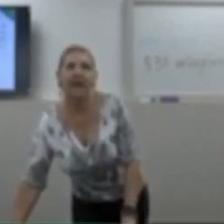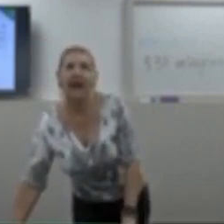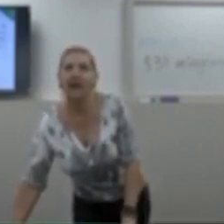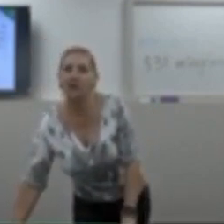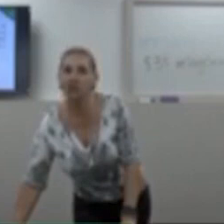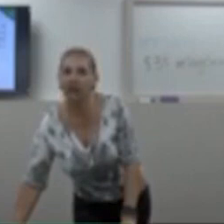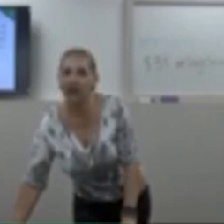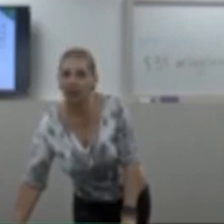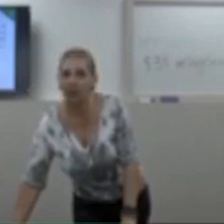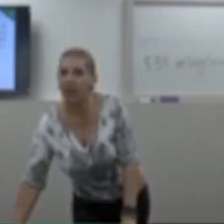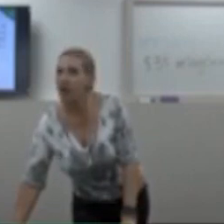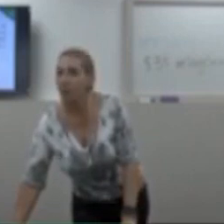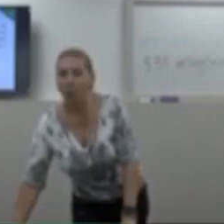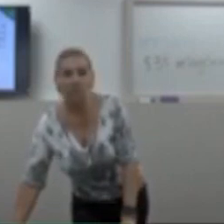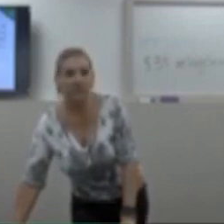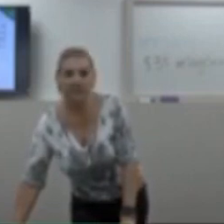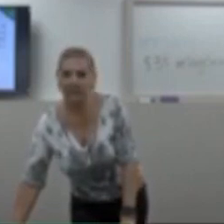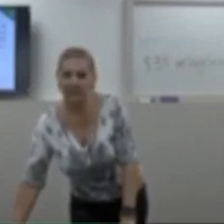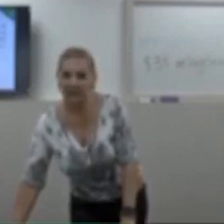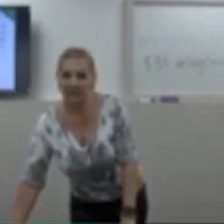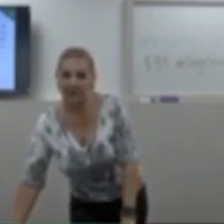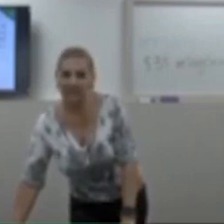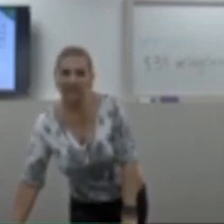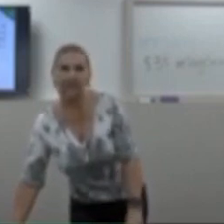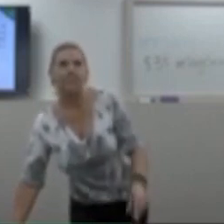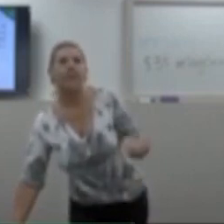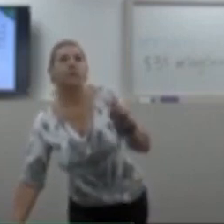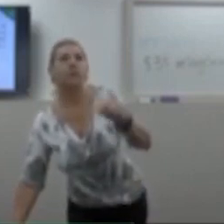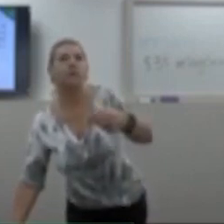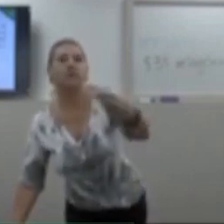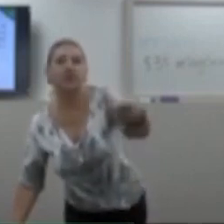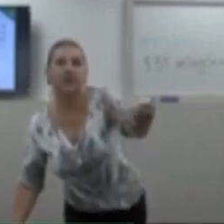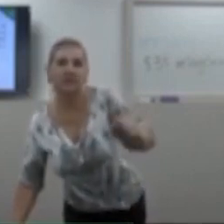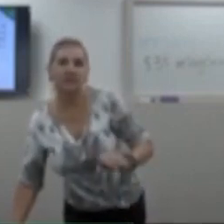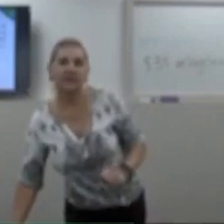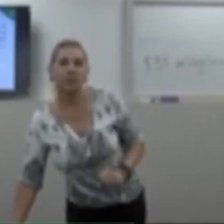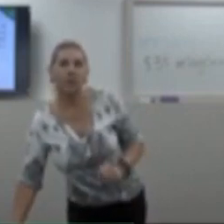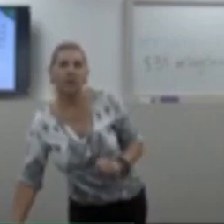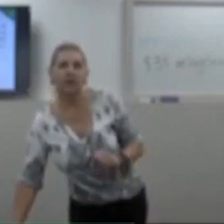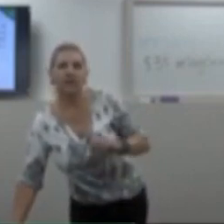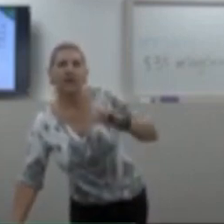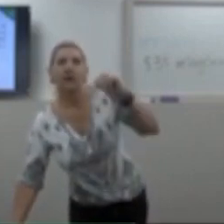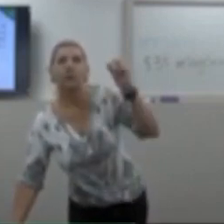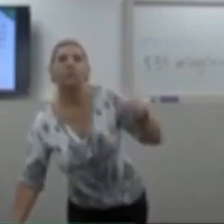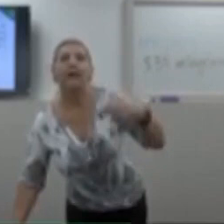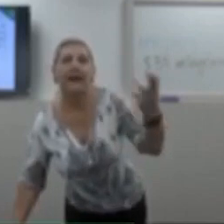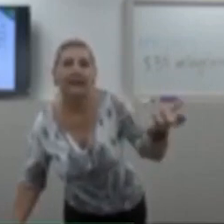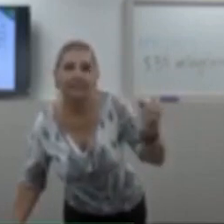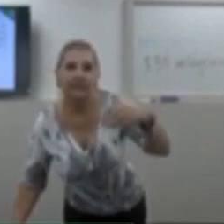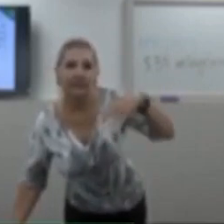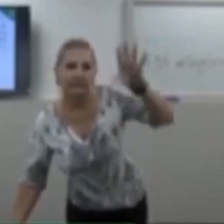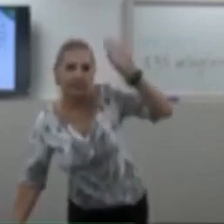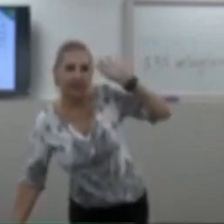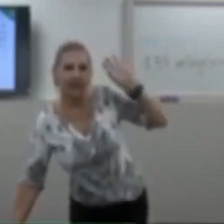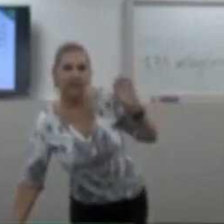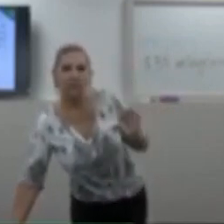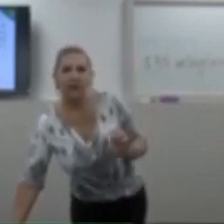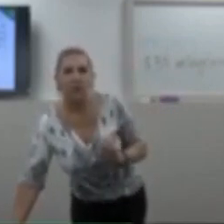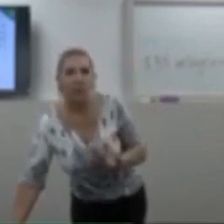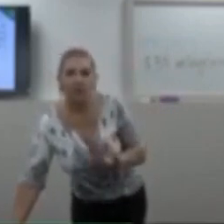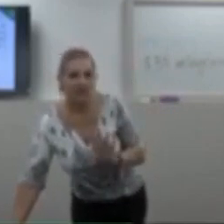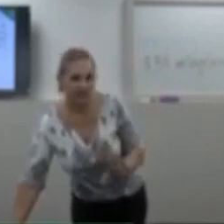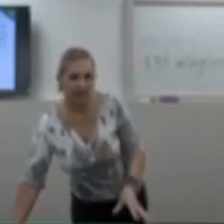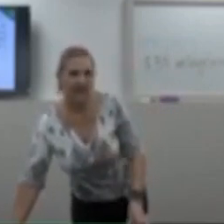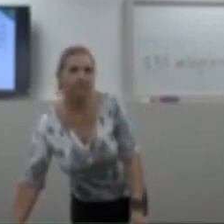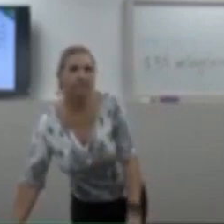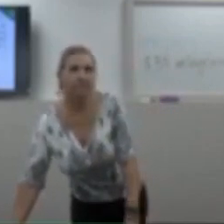sei. Cardinal, com certeza vai aparecer 2 xícaras de tal coisa, uma lata de leite,